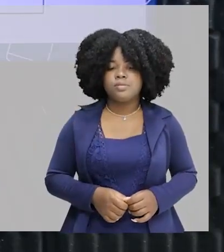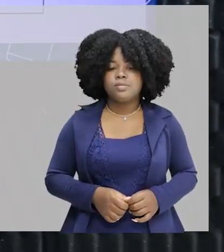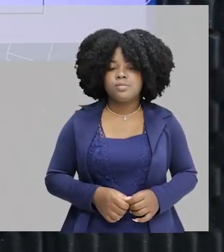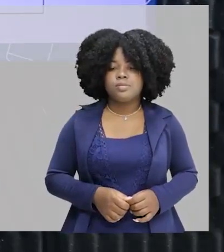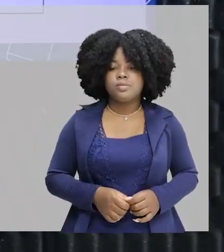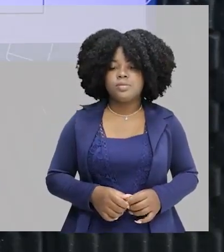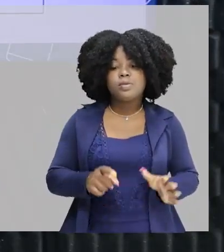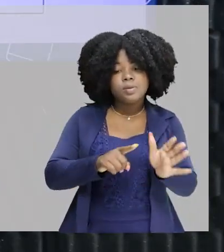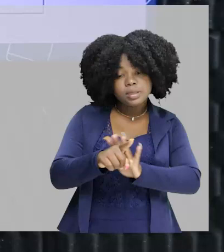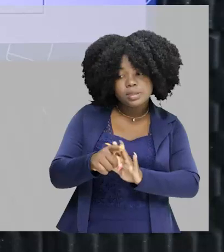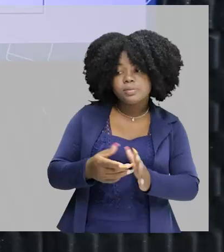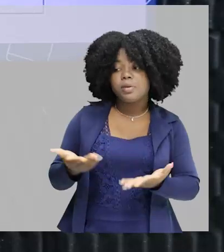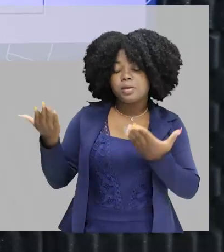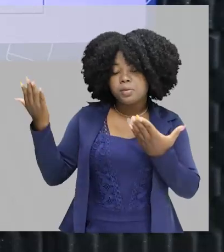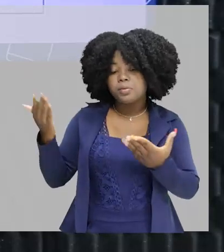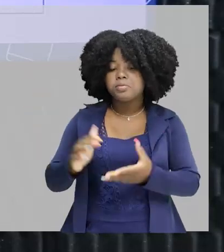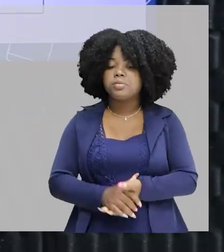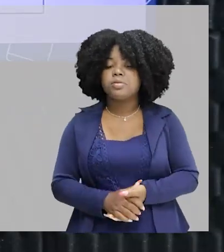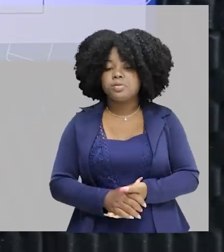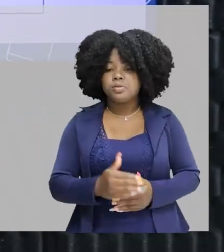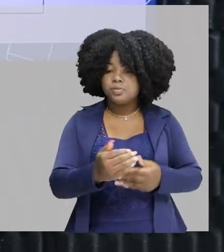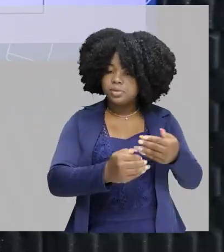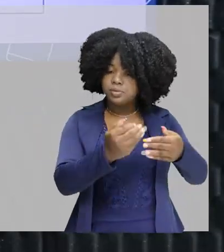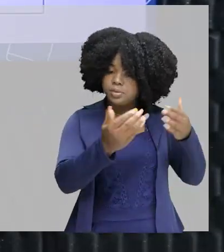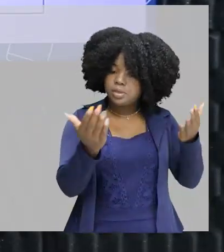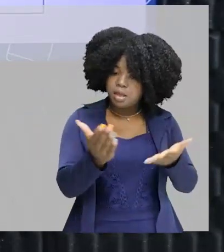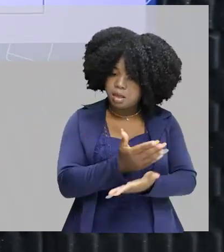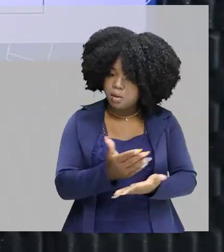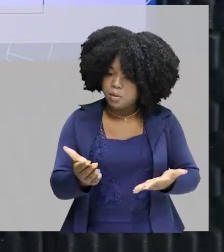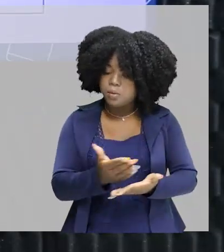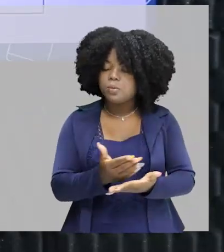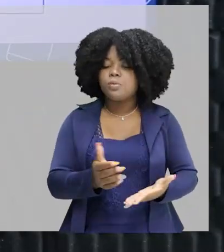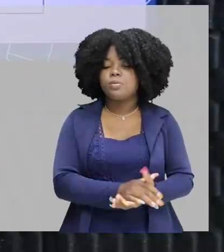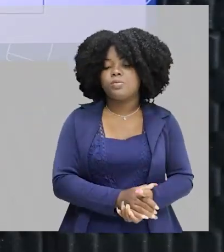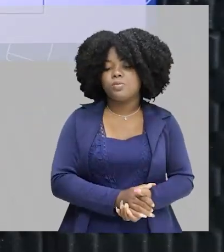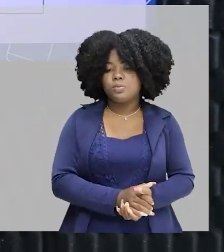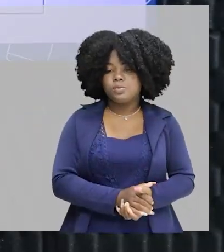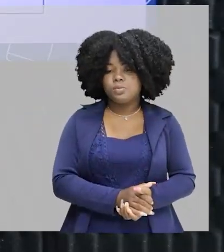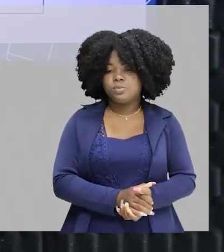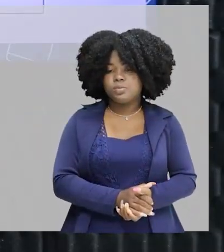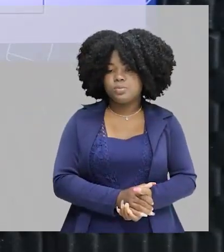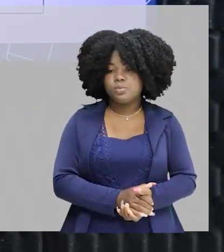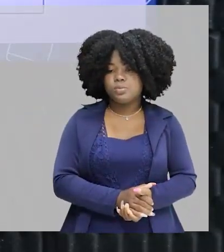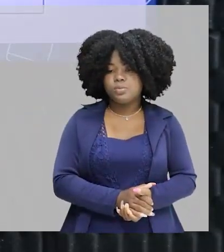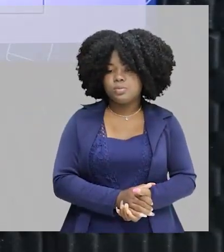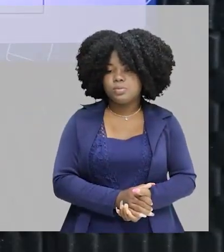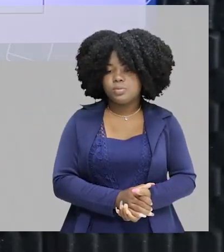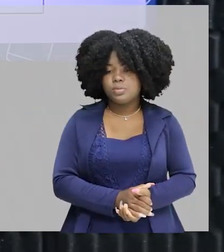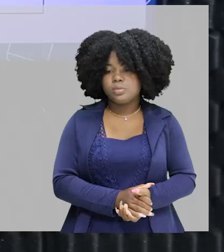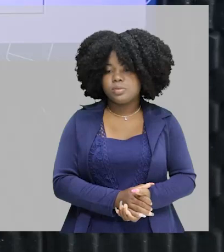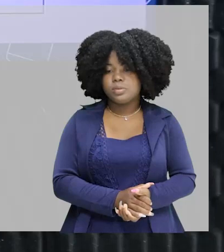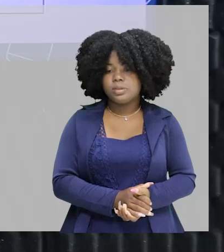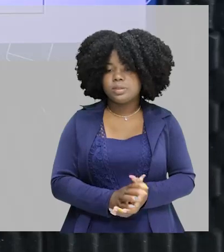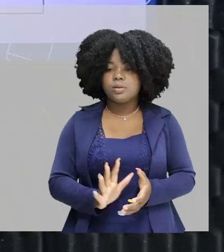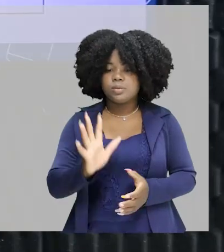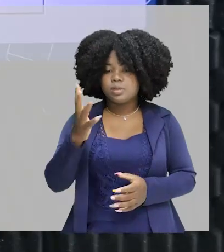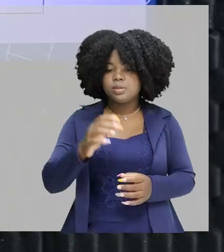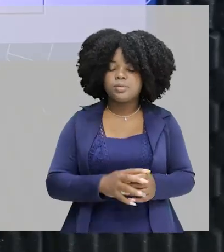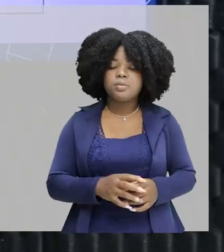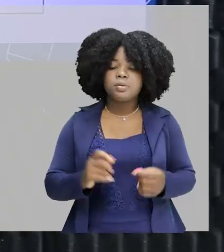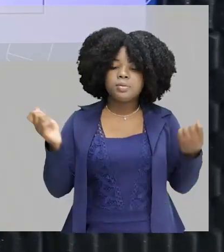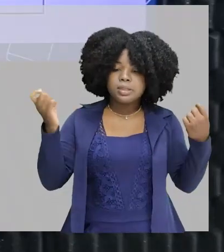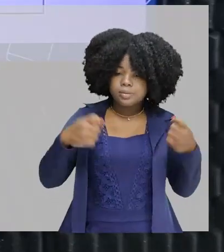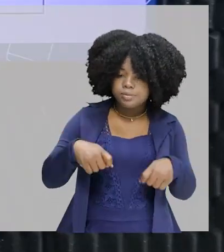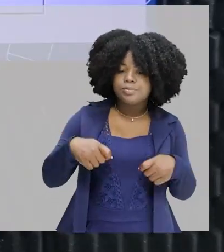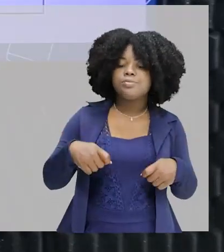questão, nós vamos desenvolver alguns passos para a gente poder resolver um cálculo estequiométrico,